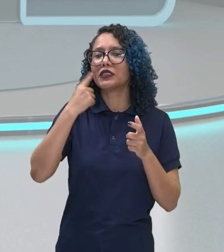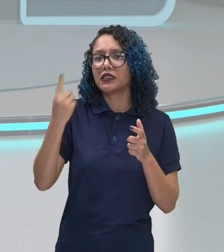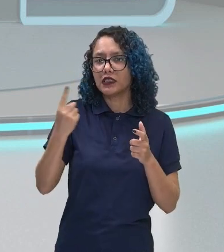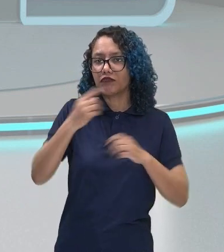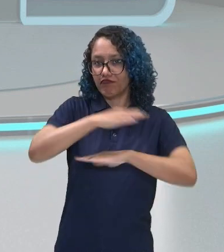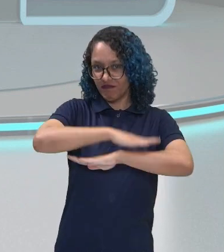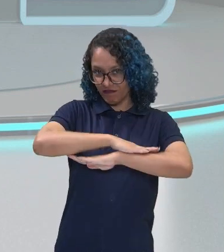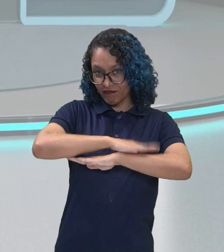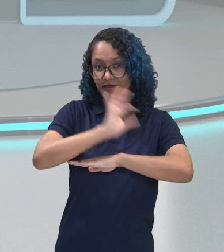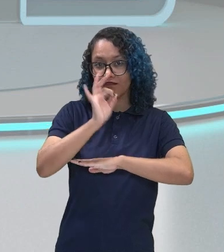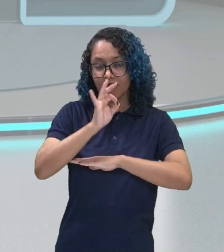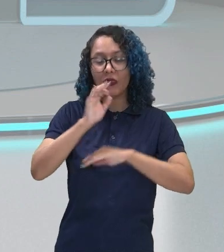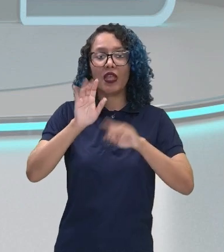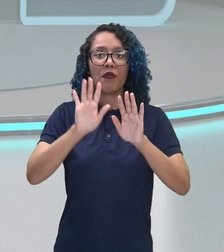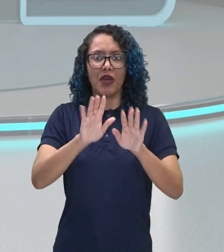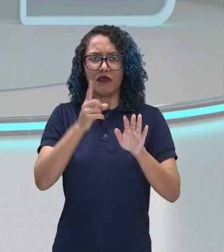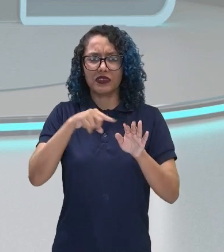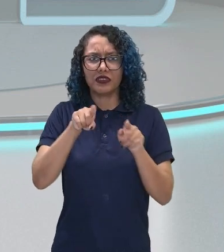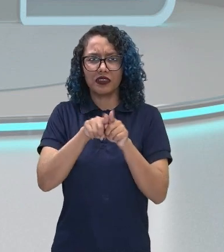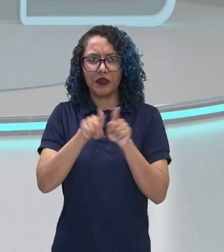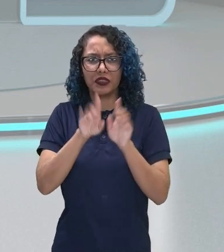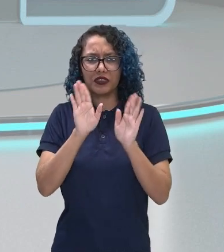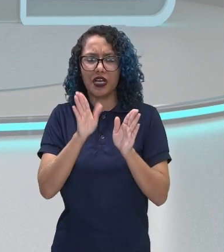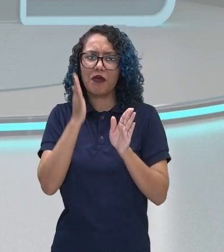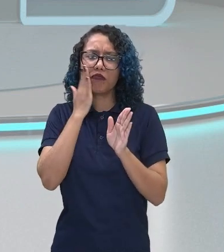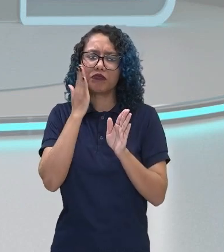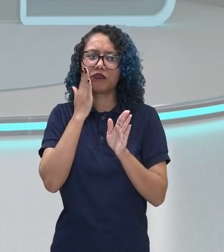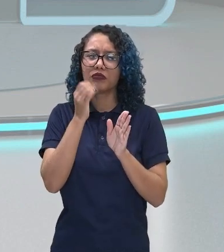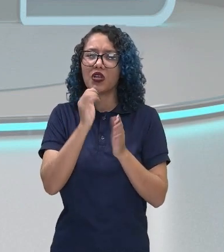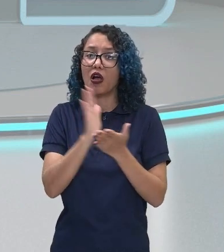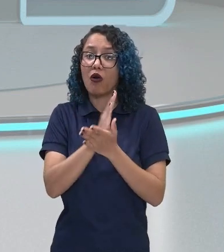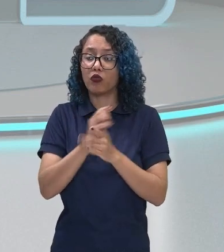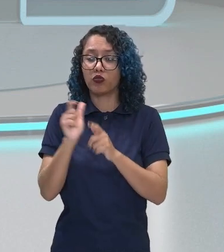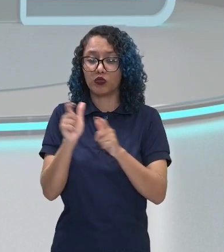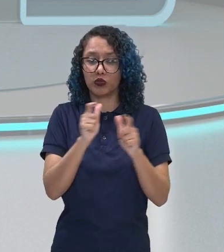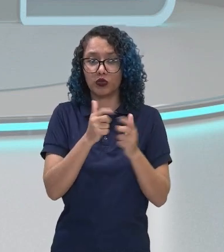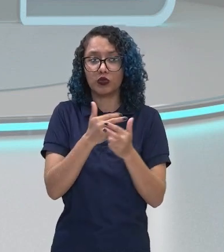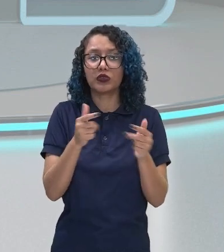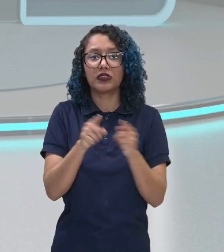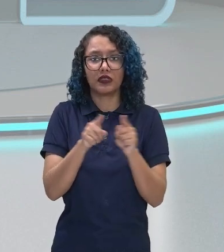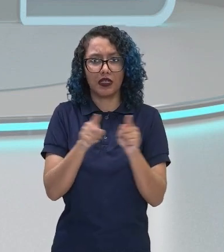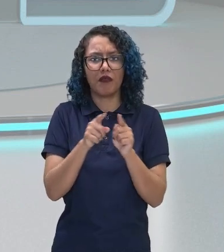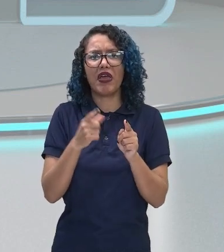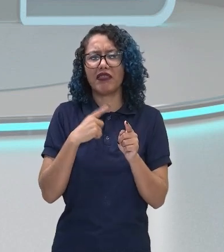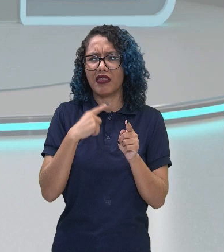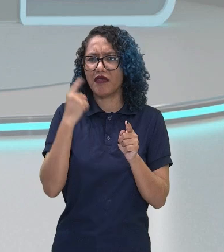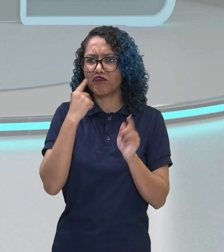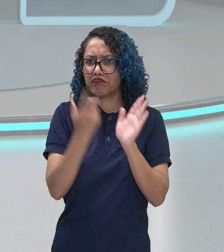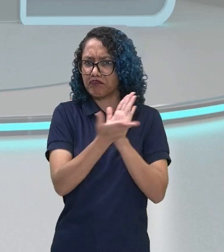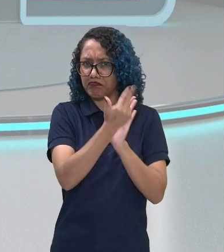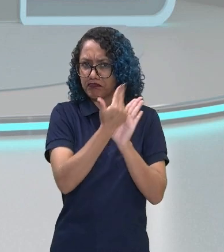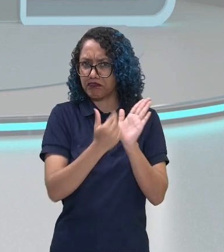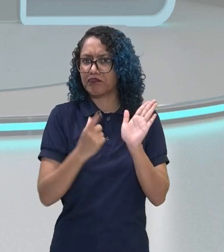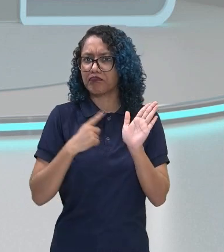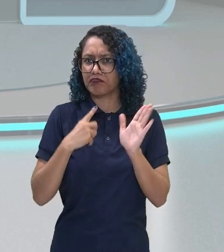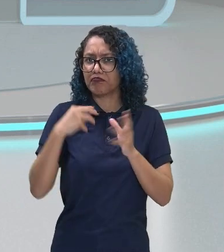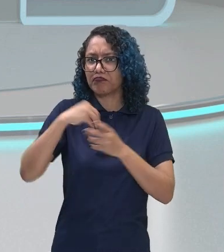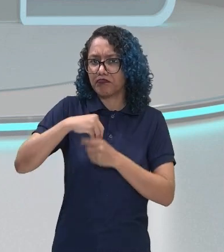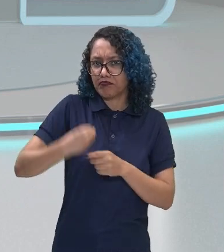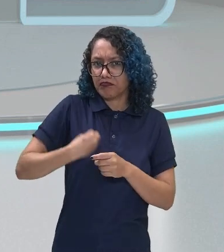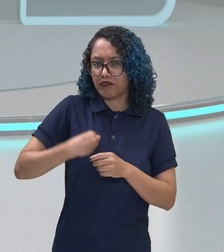para perceber que existem coisas perto de nós que mostram esse desenho na natureza? Nós